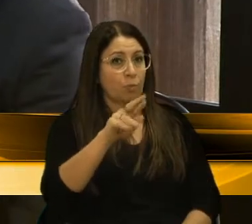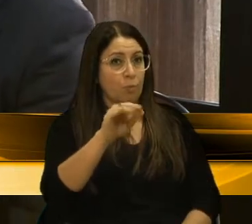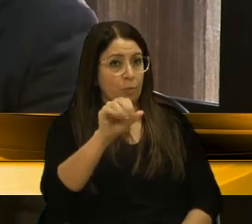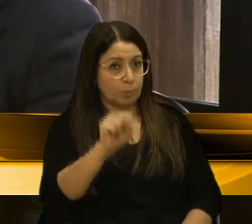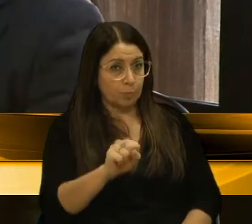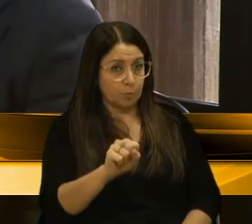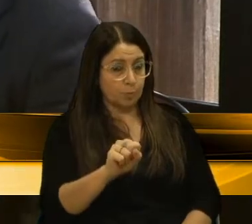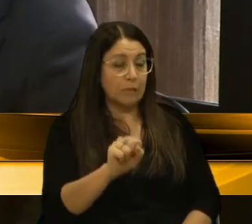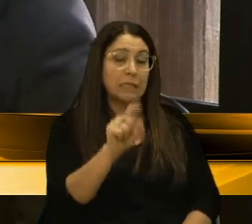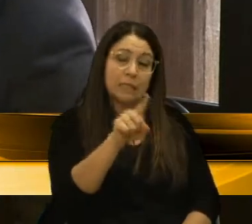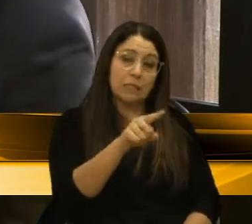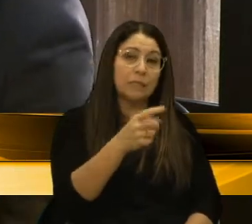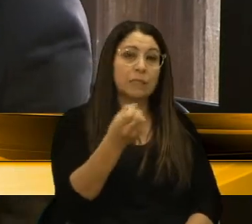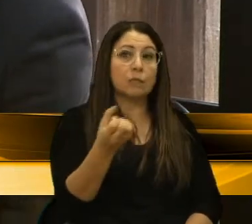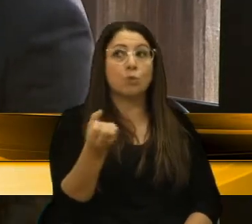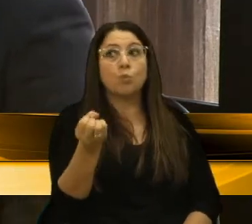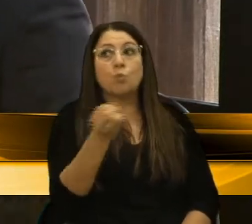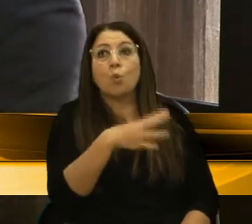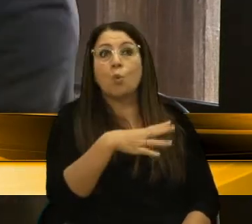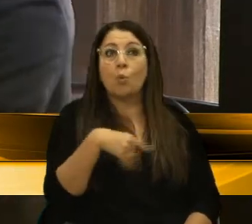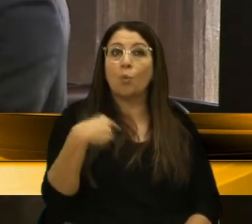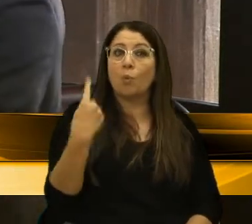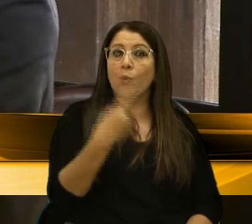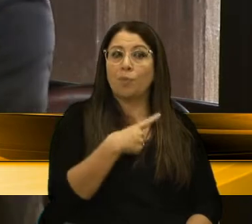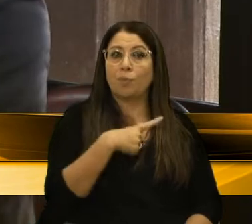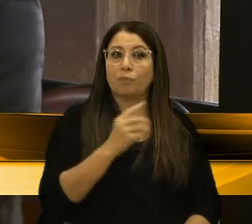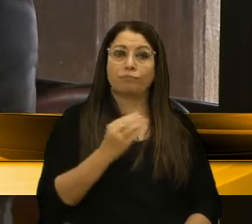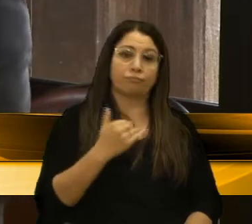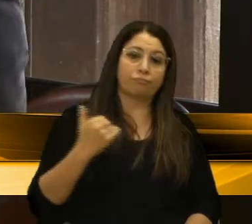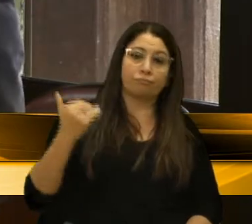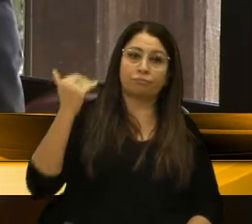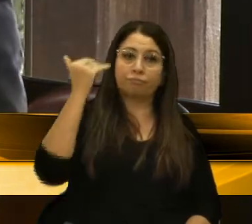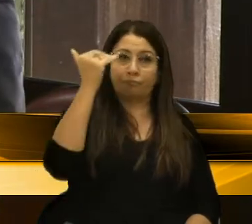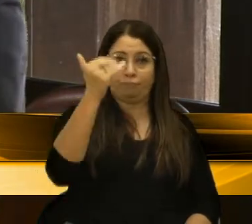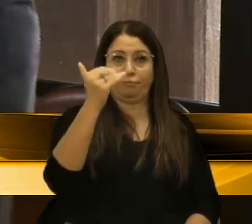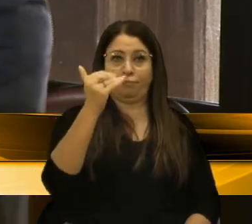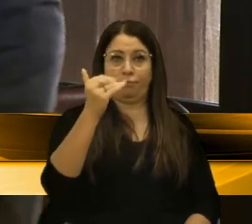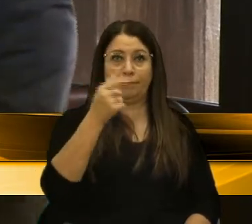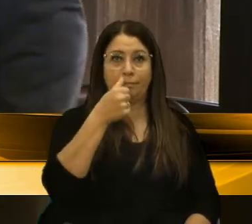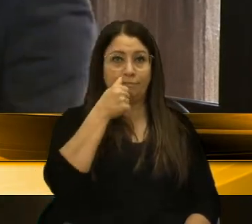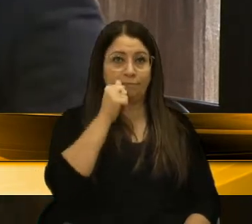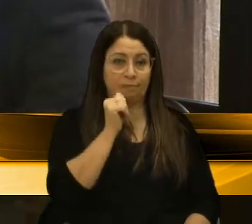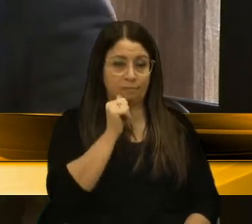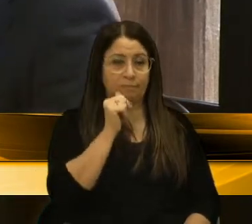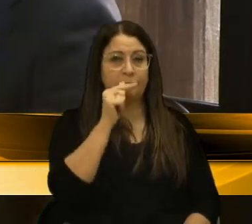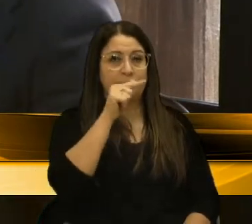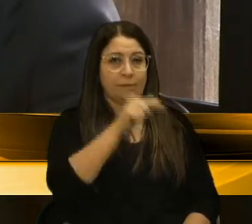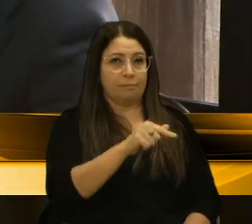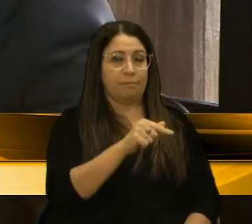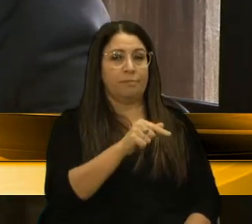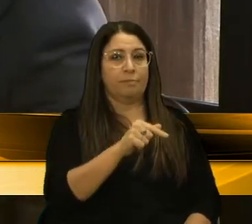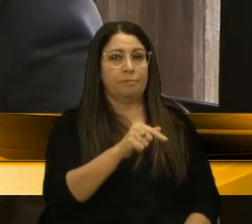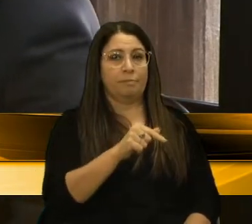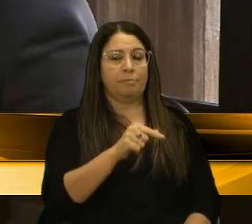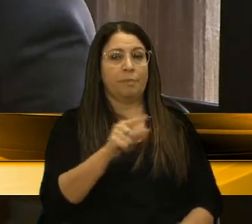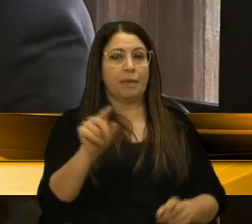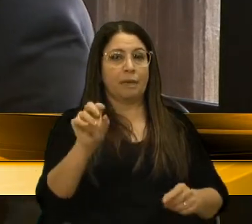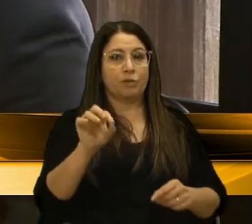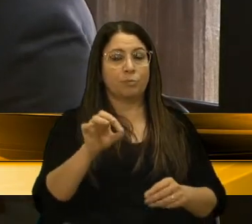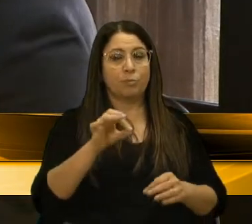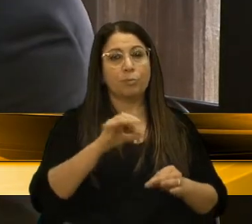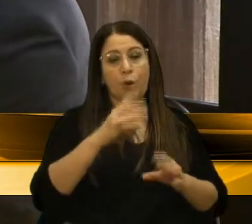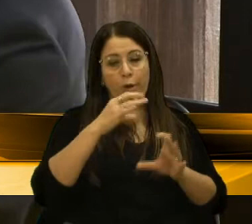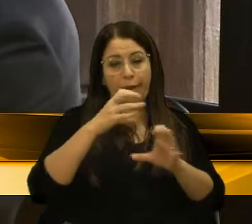Então, este novo status que nós vamos dar, vereadora Paula, para a Orquestra Municipal de Sopros,